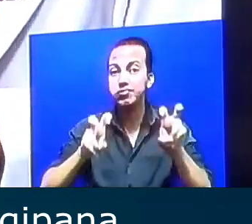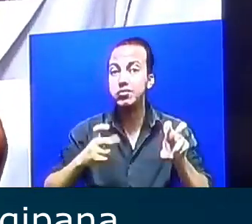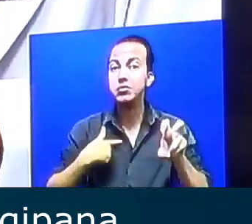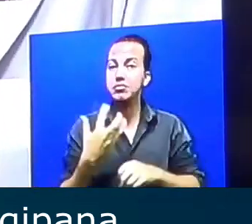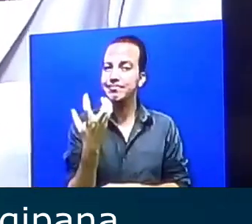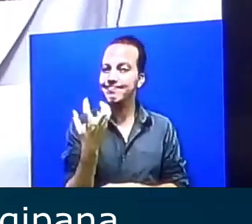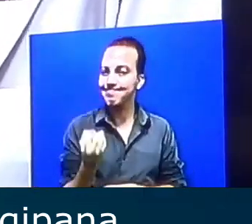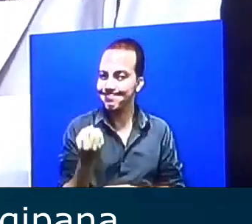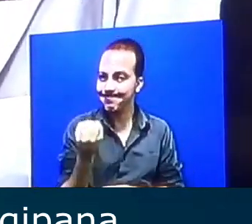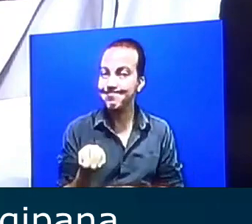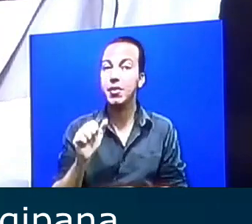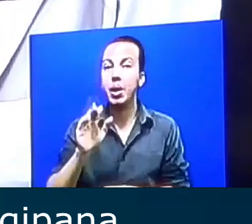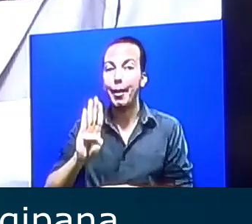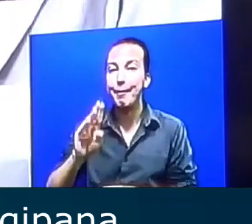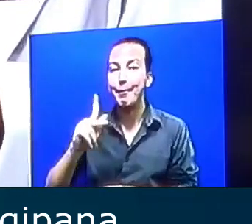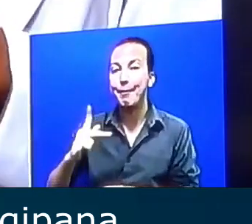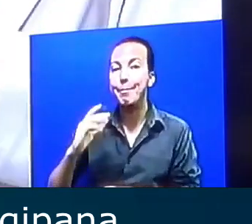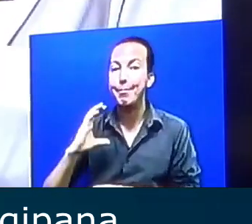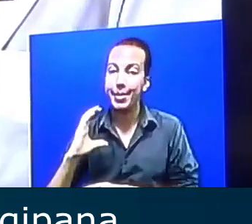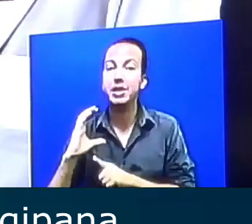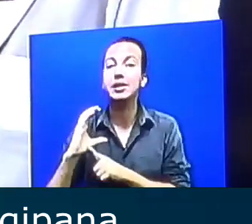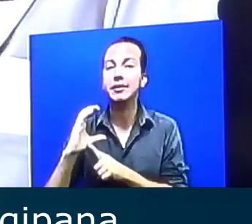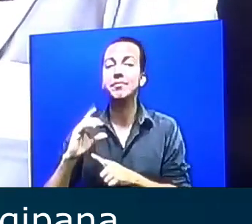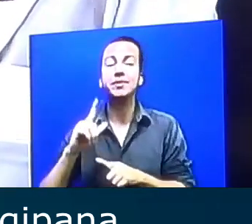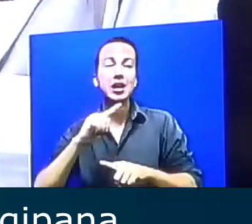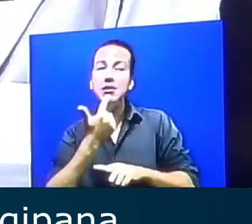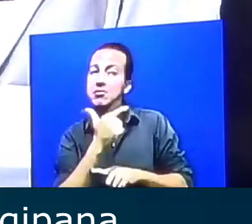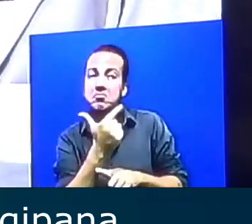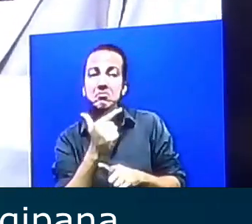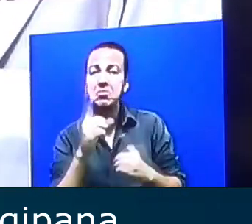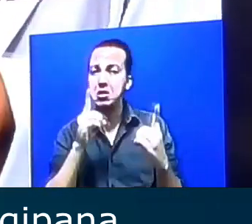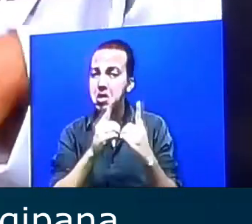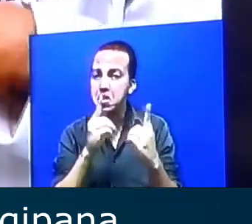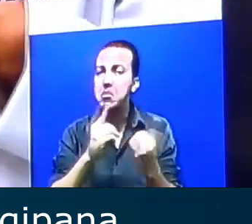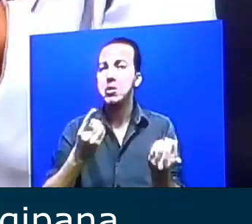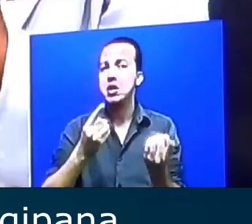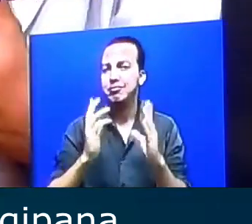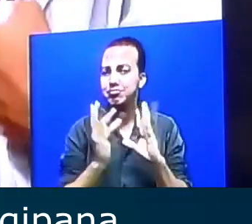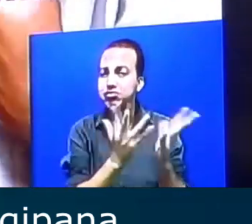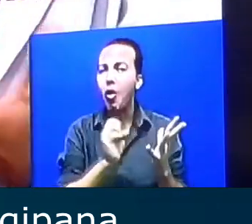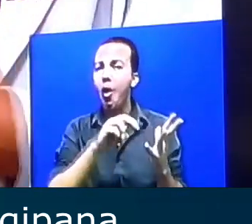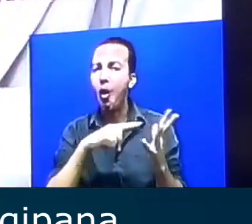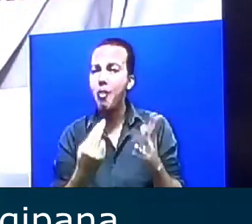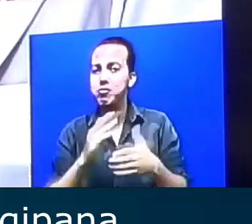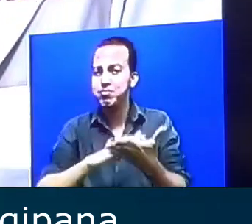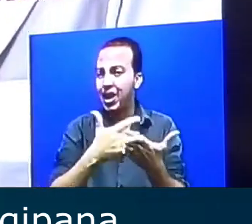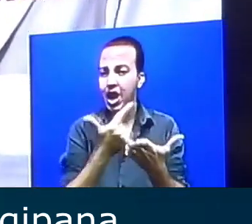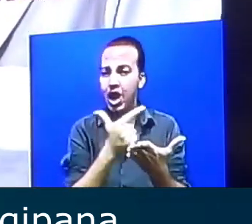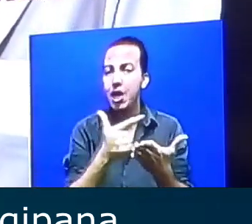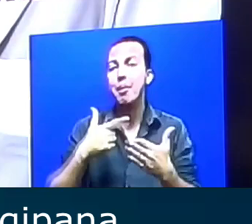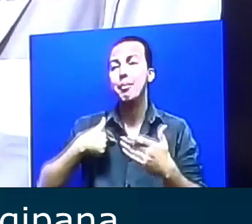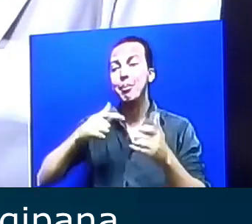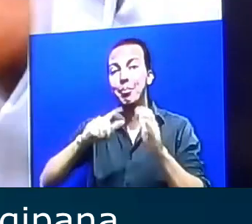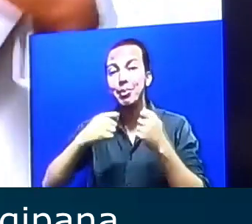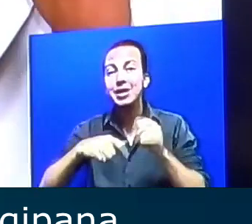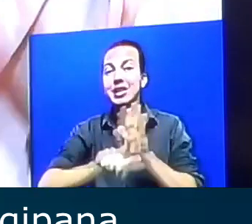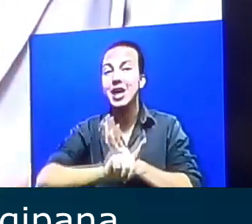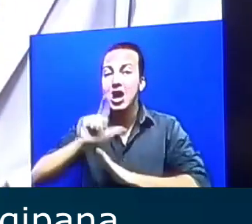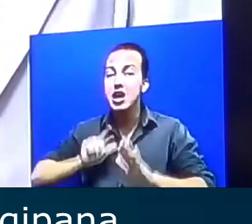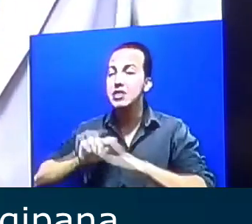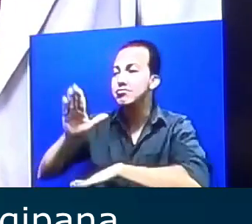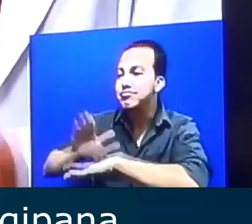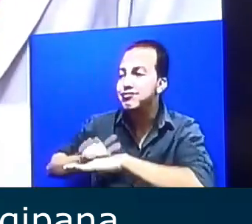para eles. Sempre é necessário ter que solicitar um intérprete na central de Libras. Às vezes alguns vão e não conseguem resolver, né? Em